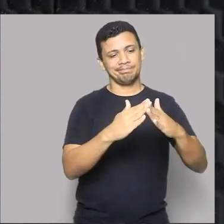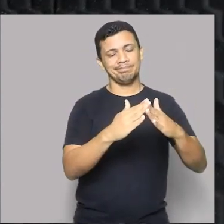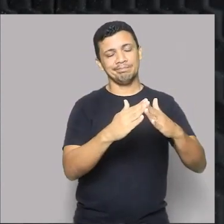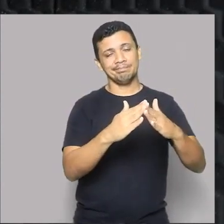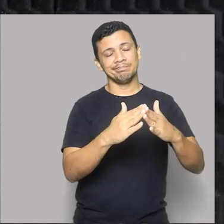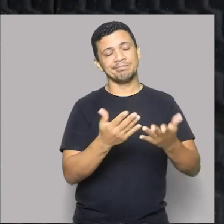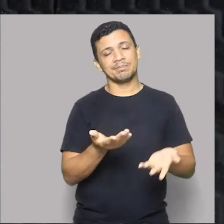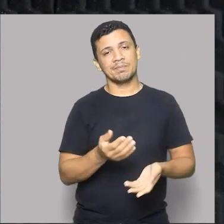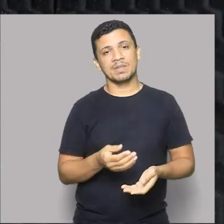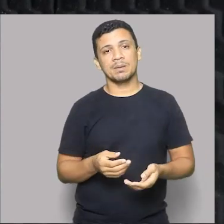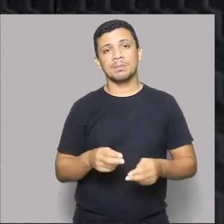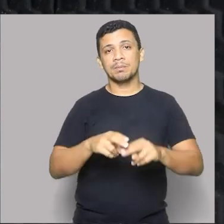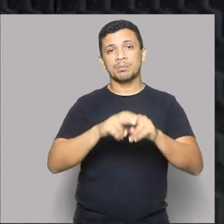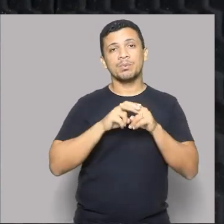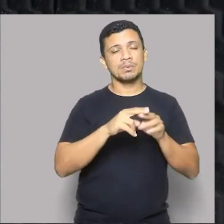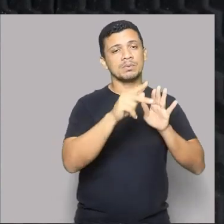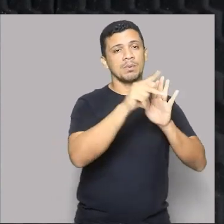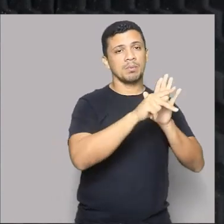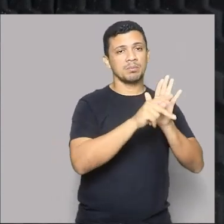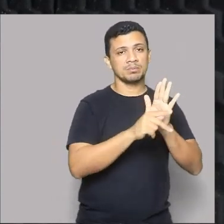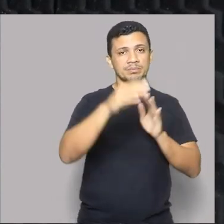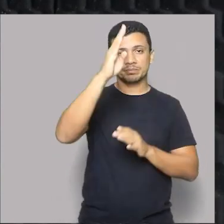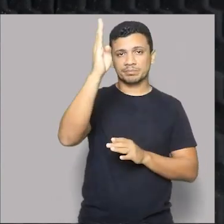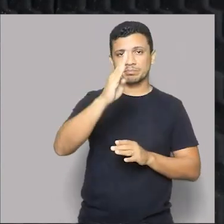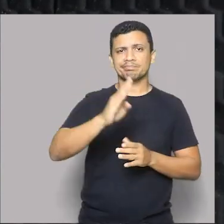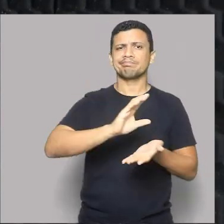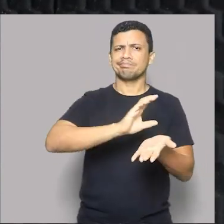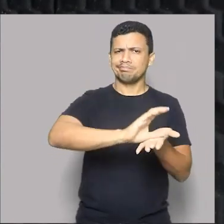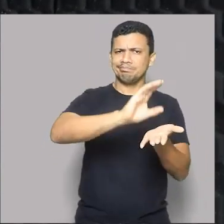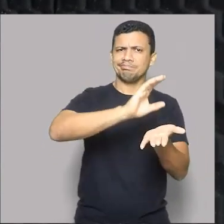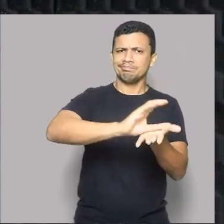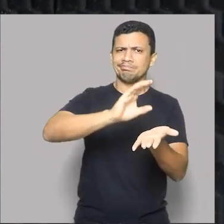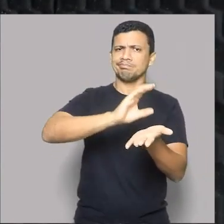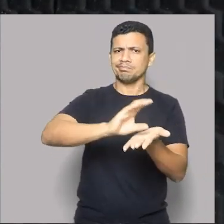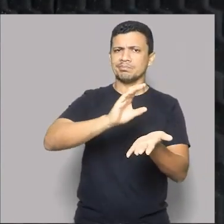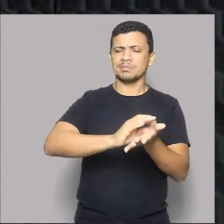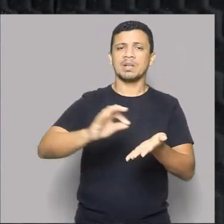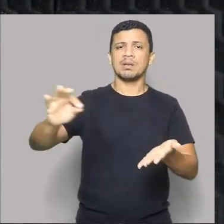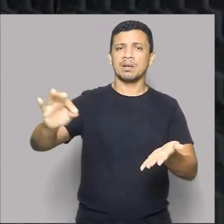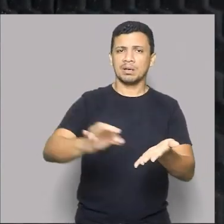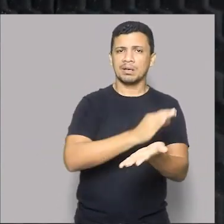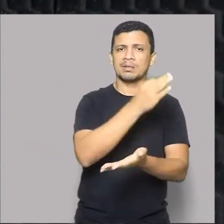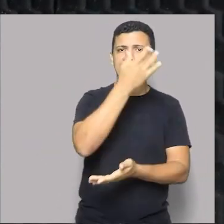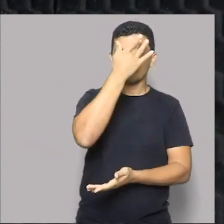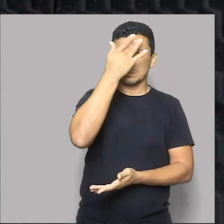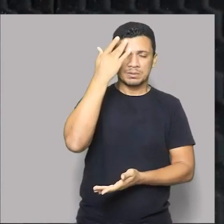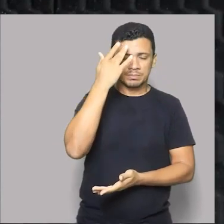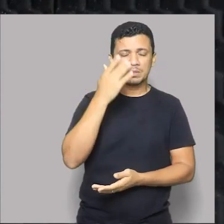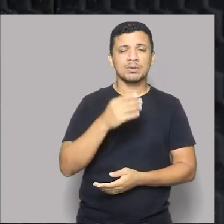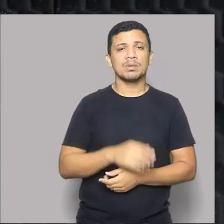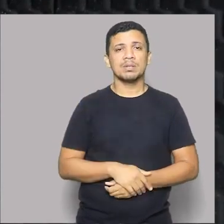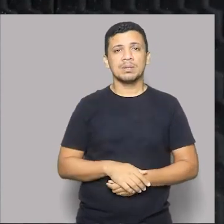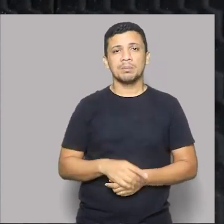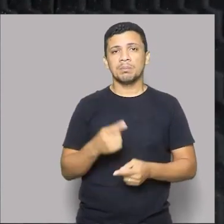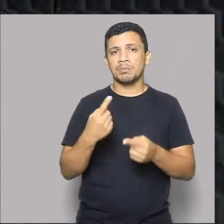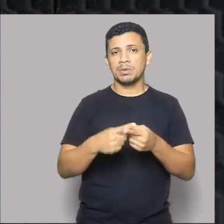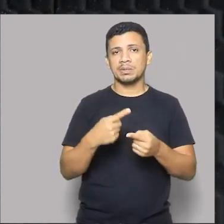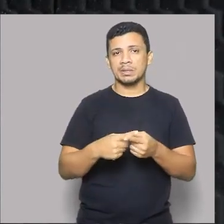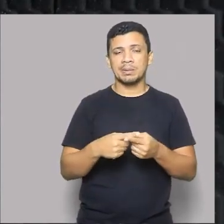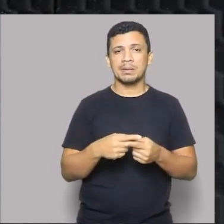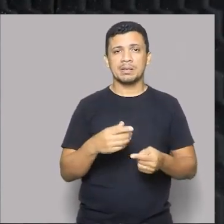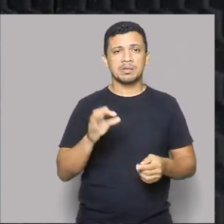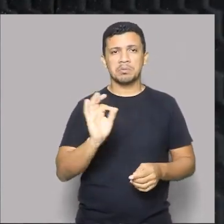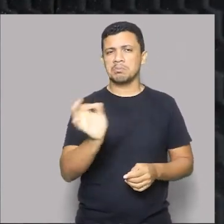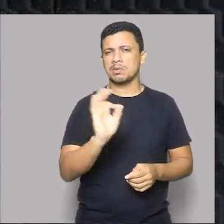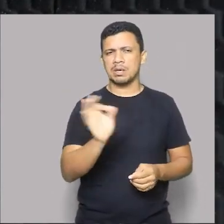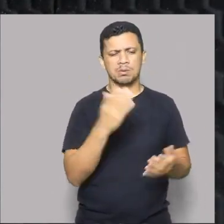que os programas brasileiros hoje têm investido massivamente no cadastro dessas pessoas para que ninguém fique